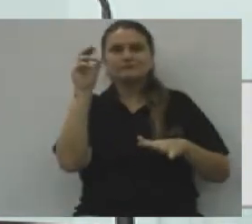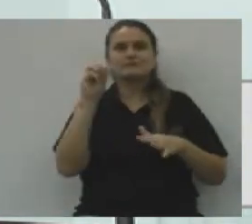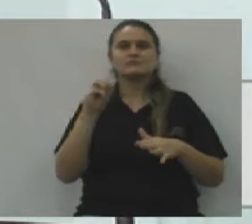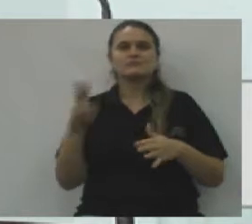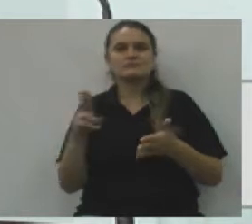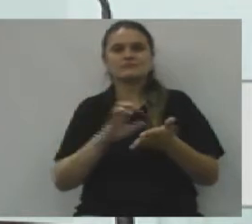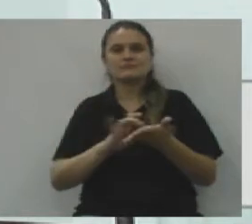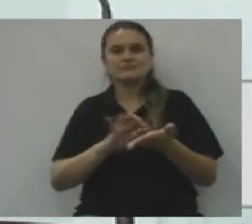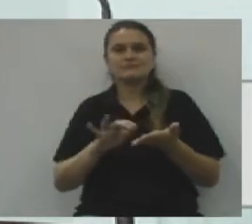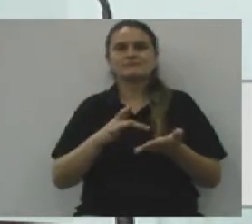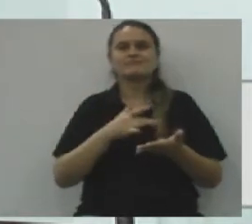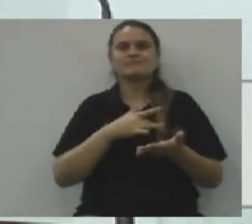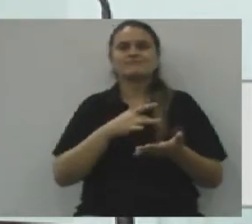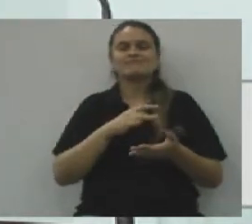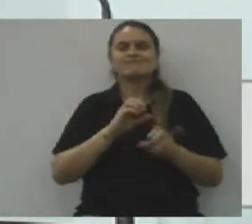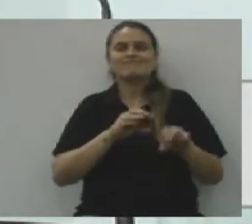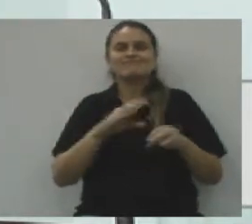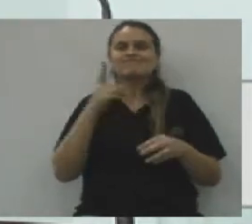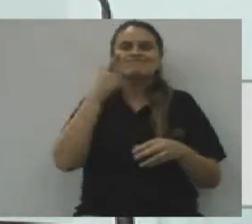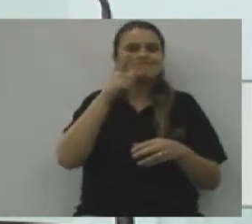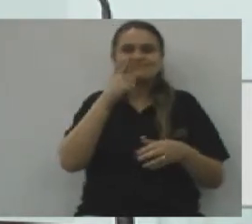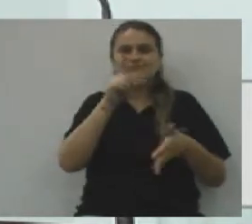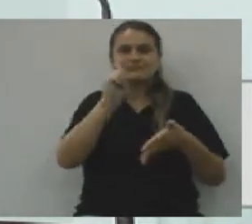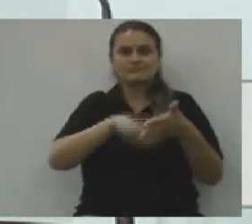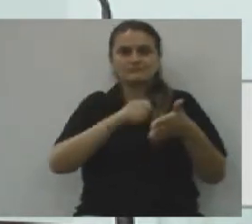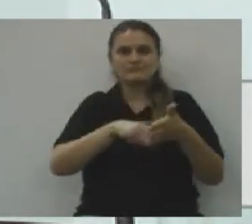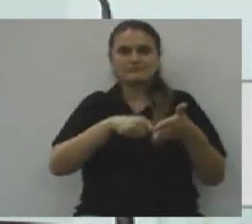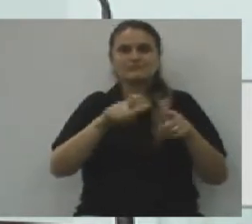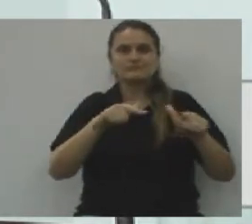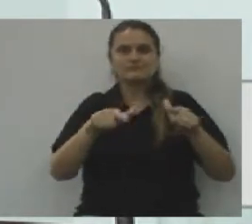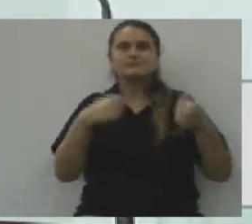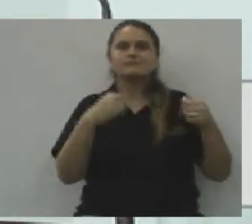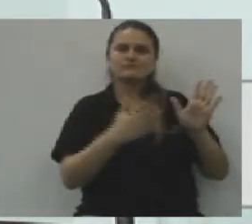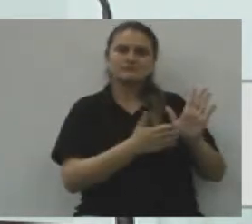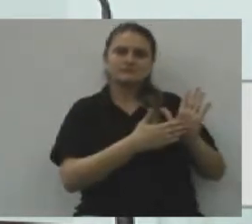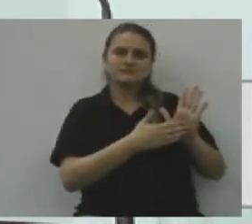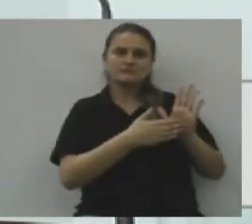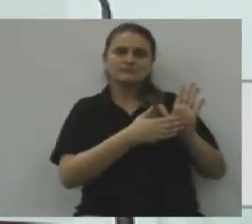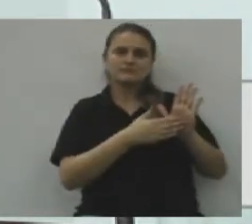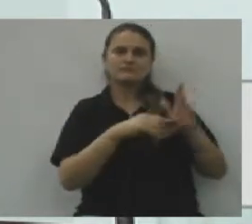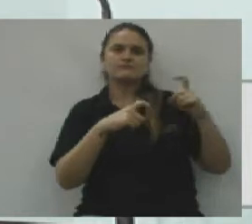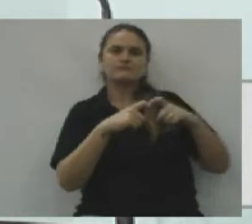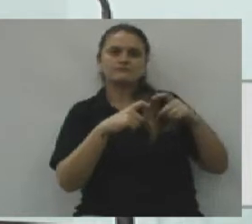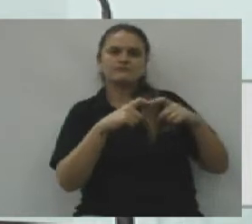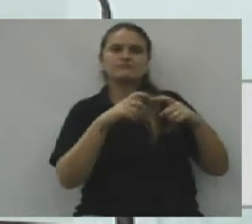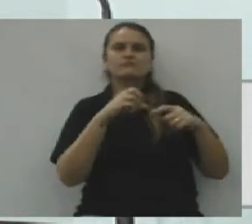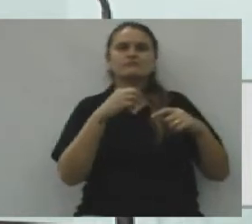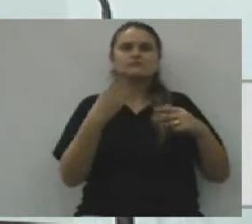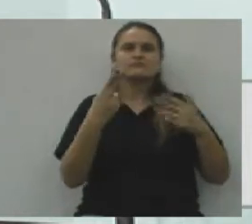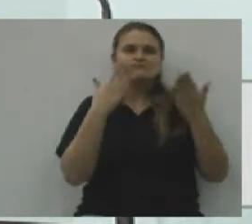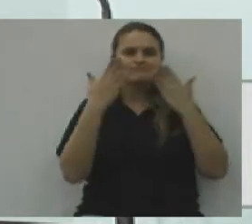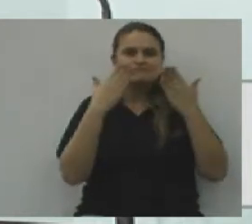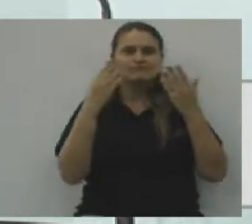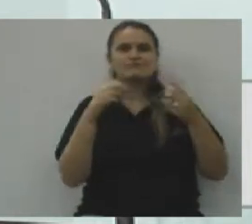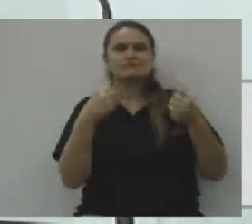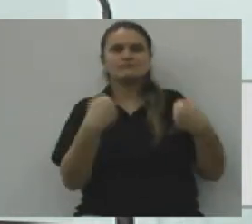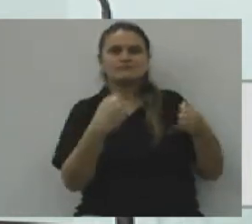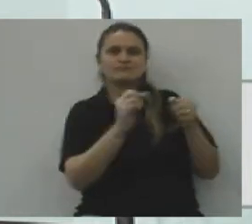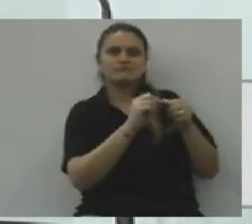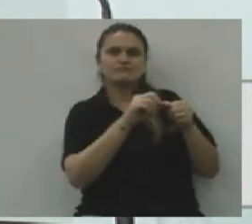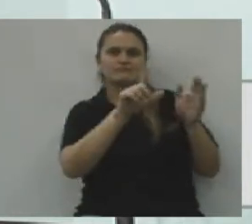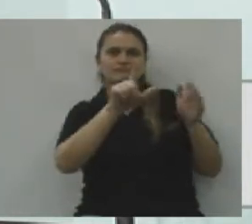conseguem contratar esse serviço se não tiver o parecer de uma dessas equipes